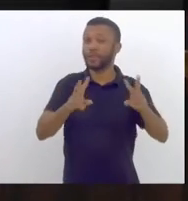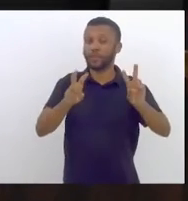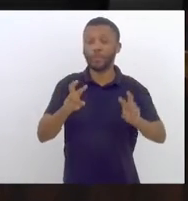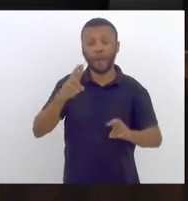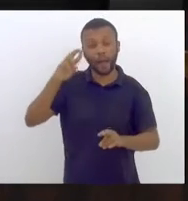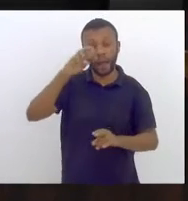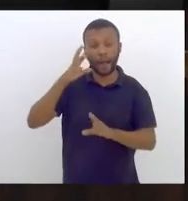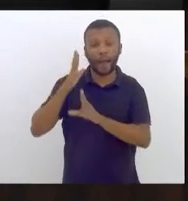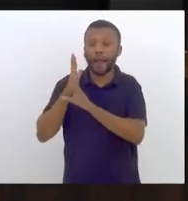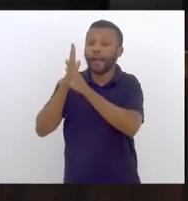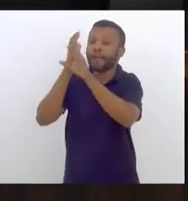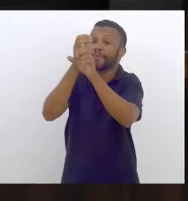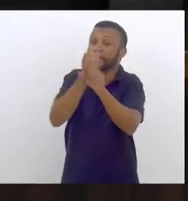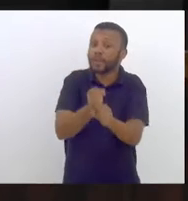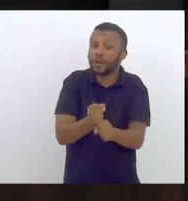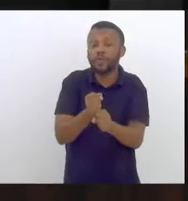de